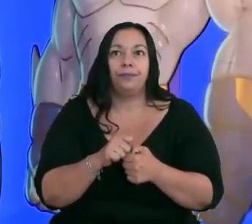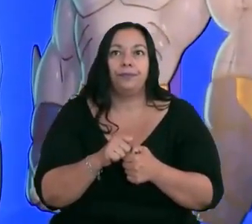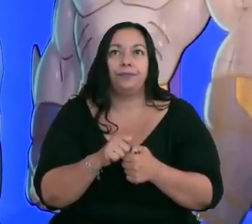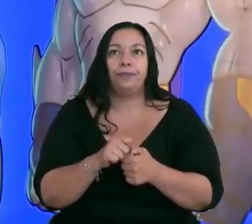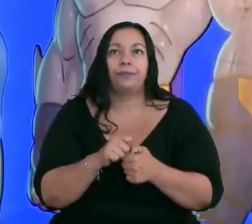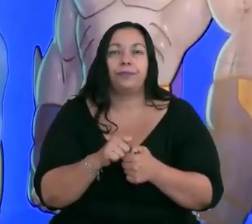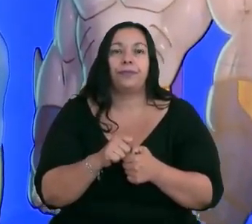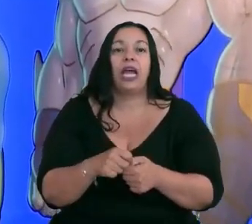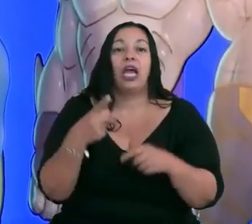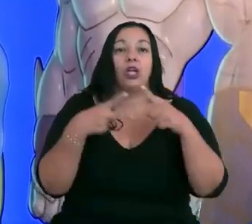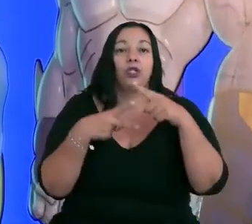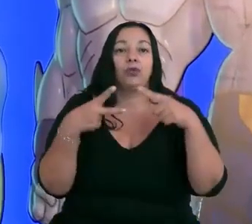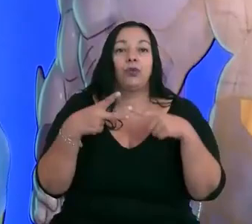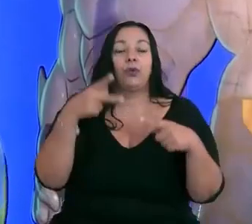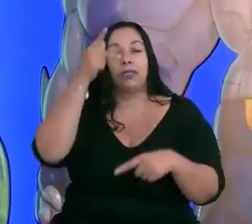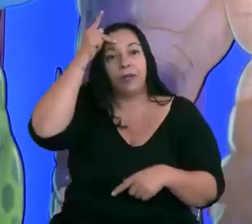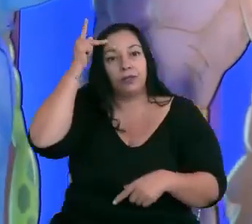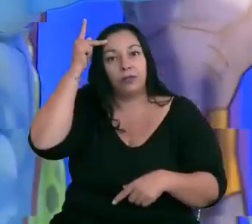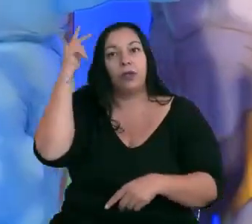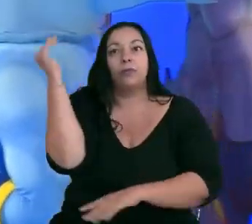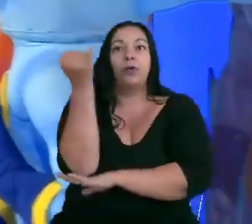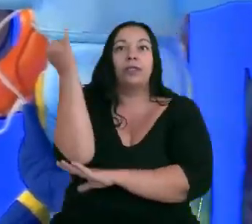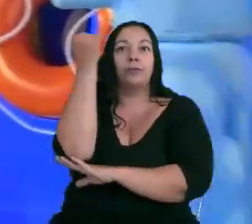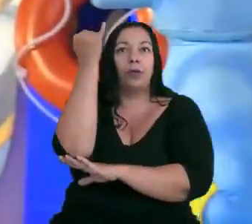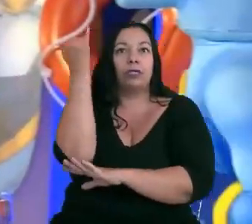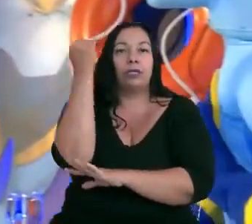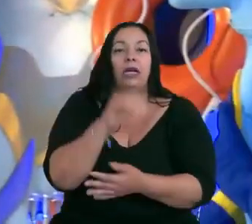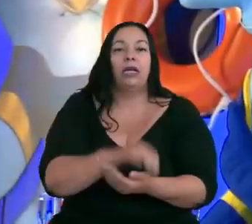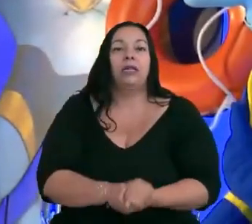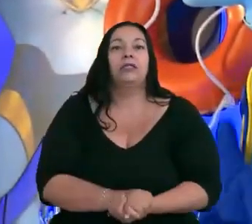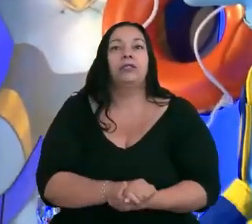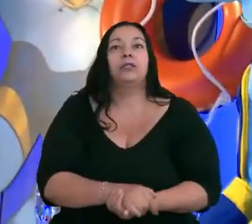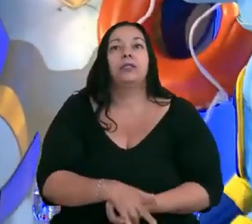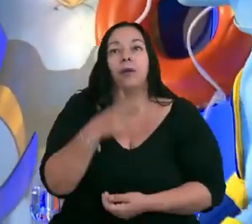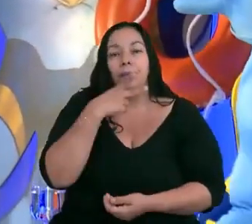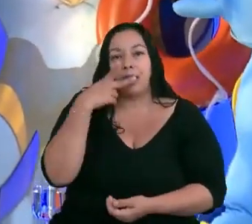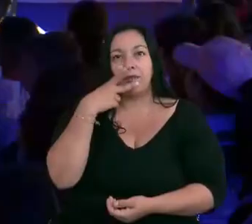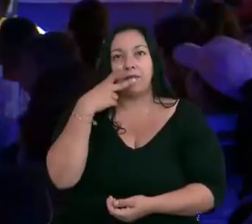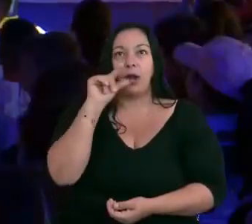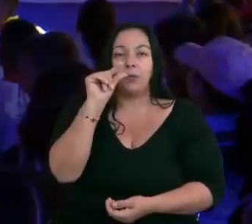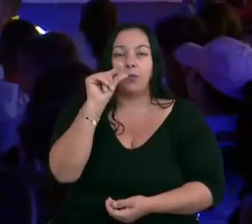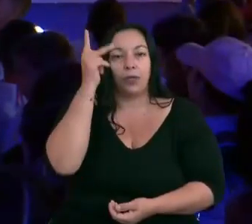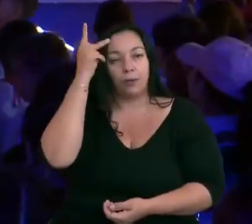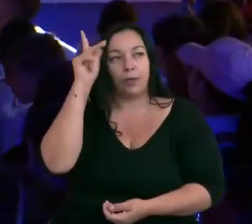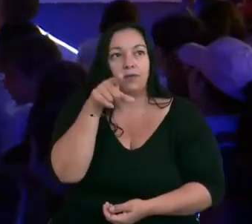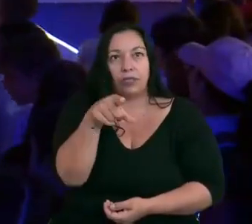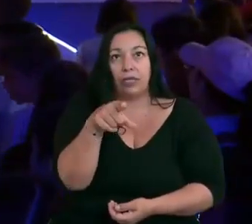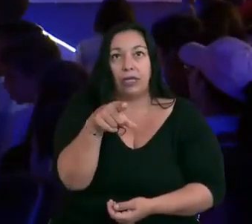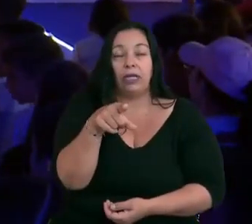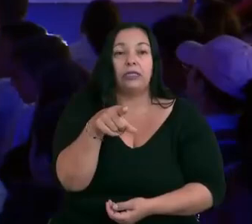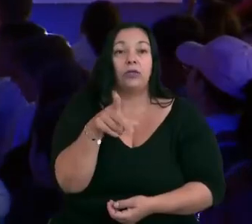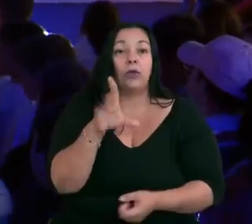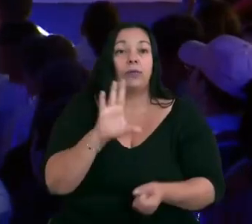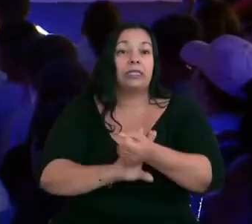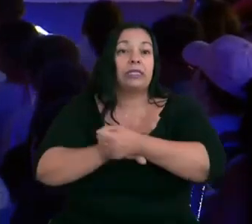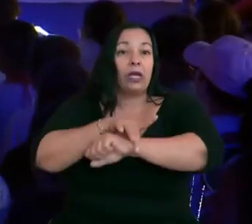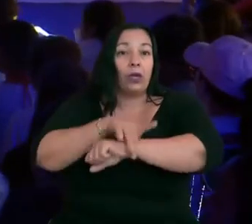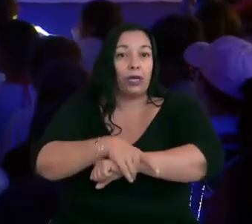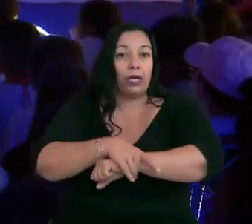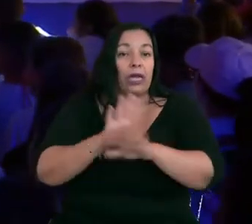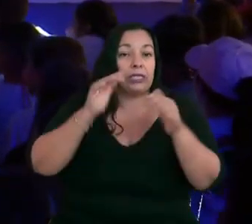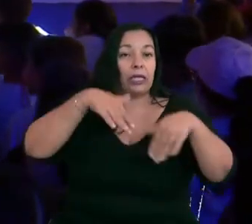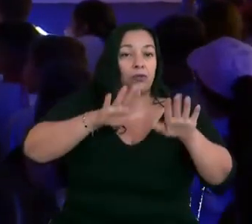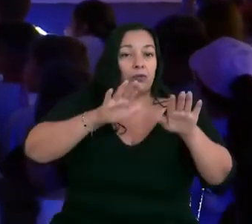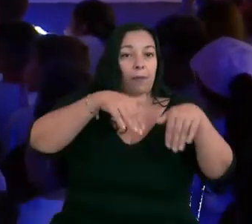duas pessoas muito importantes para falar um pouquinho para vocês sobre segurança aquática. Nós